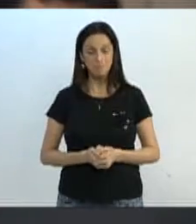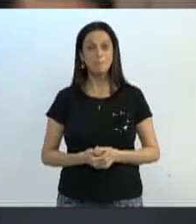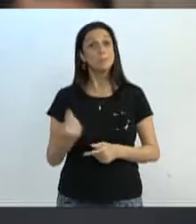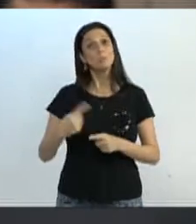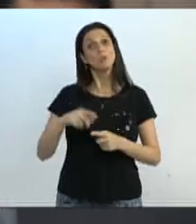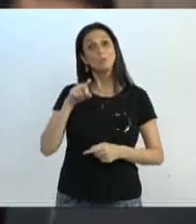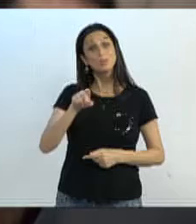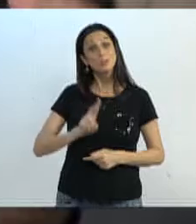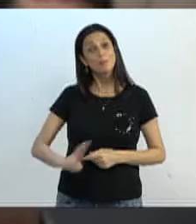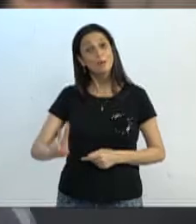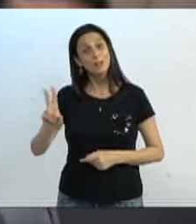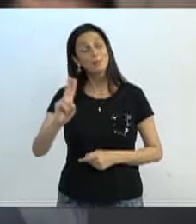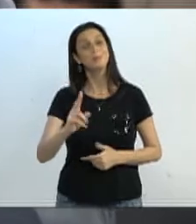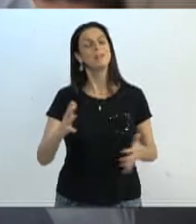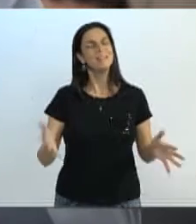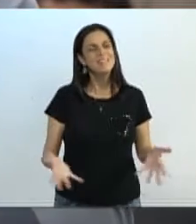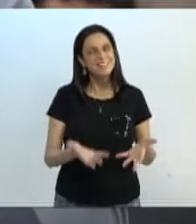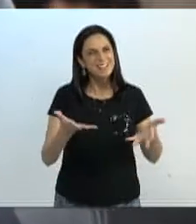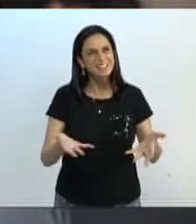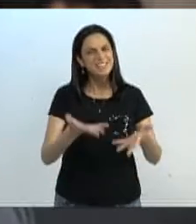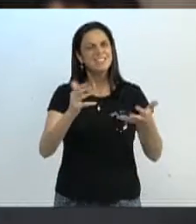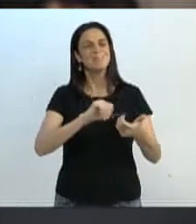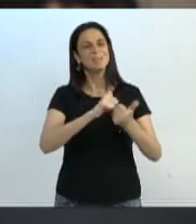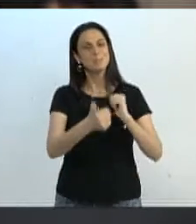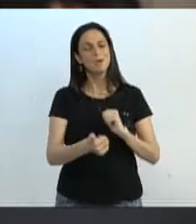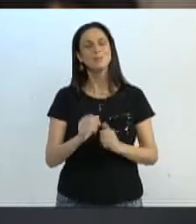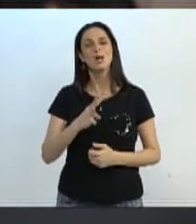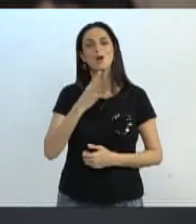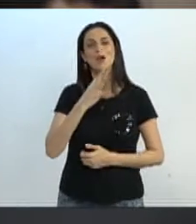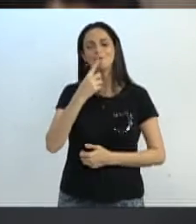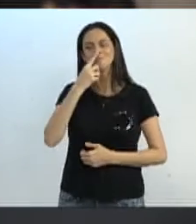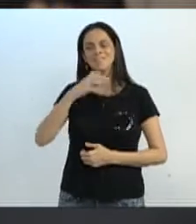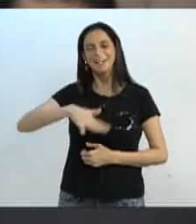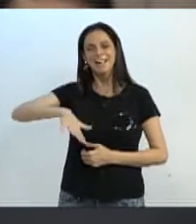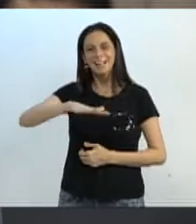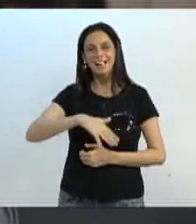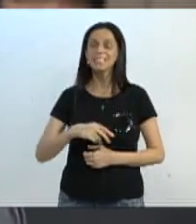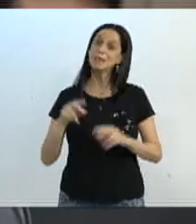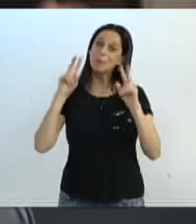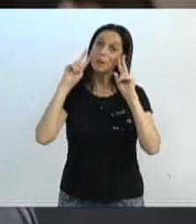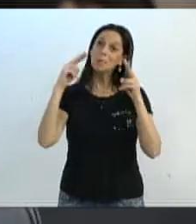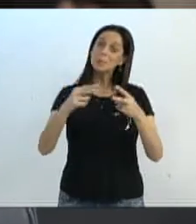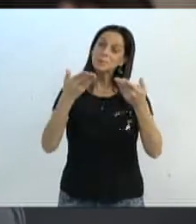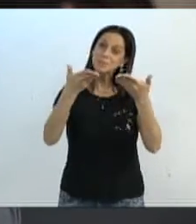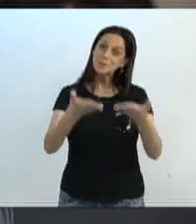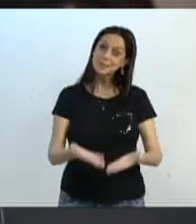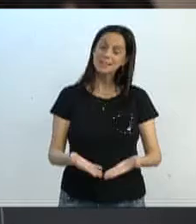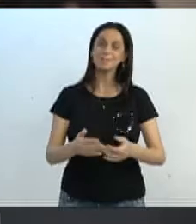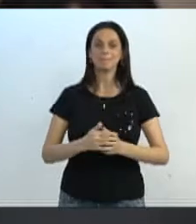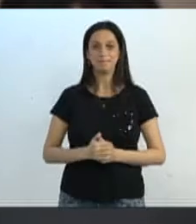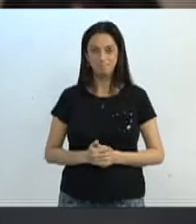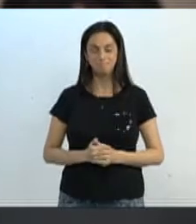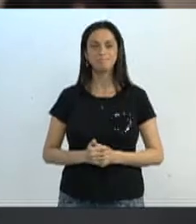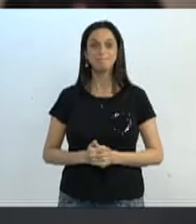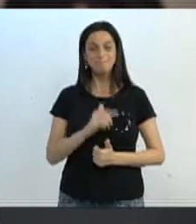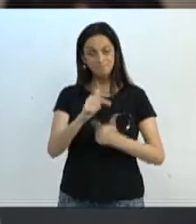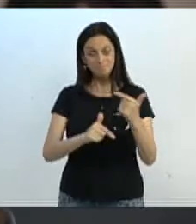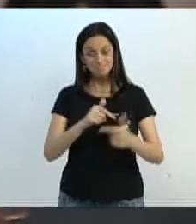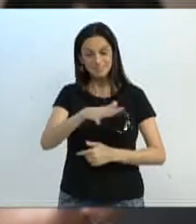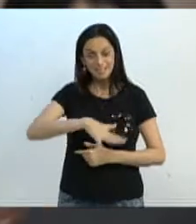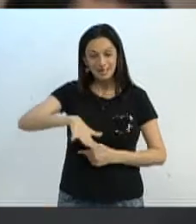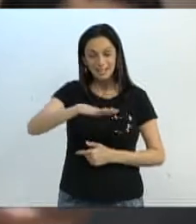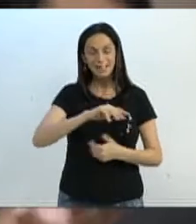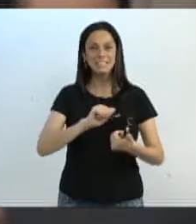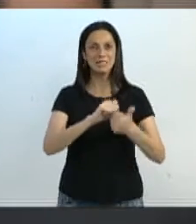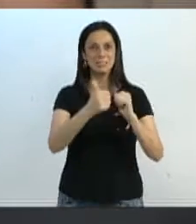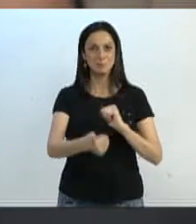esporte, incentiva, é da área. Então, meu reconhecimento aqui de público também pela vossa atuação nessa esfera. E quando Vossa